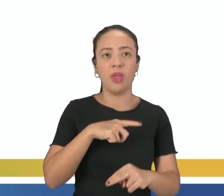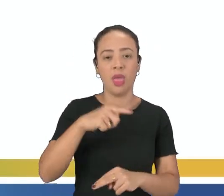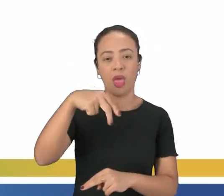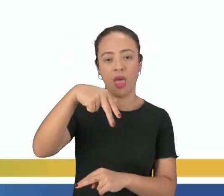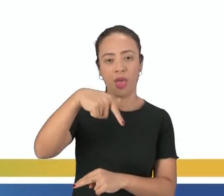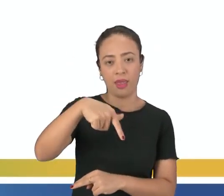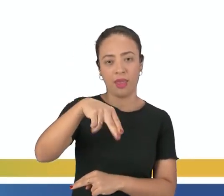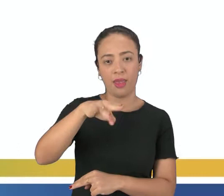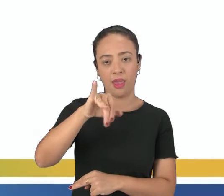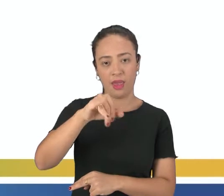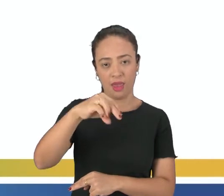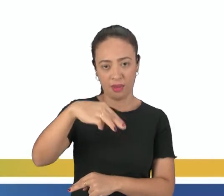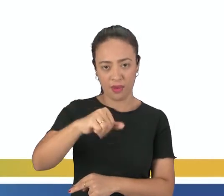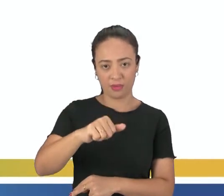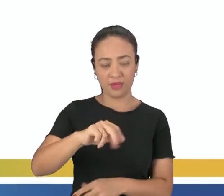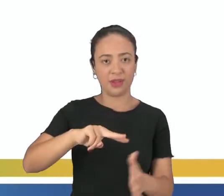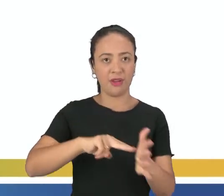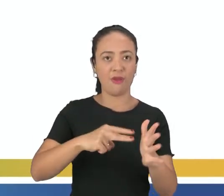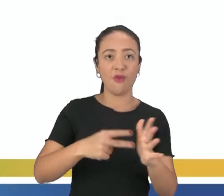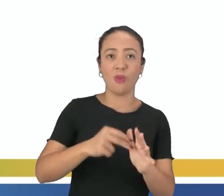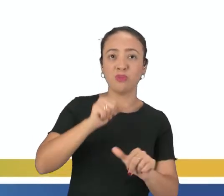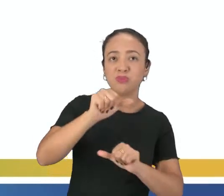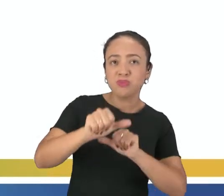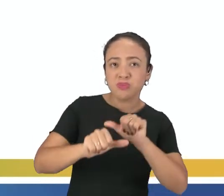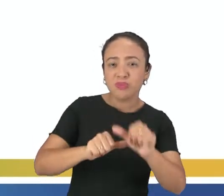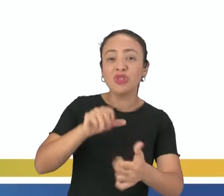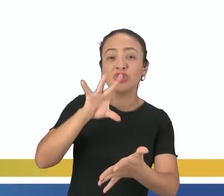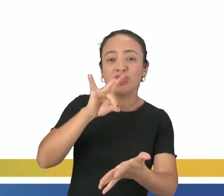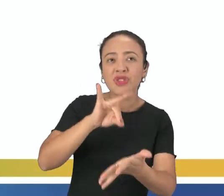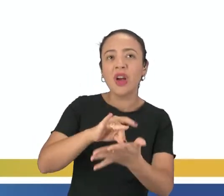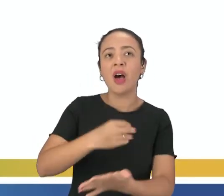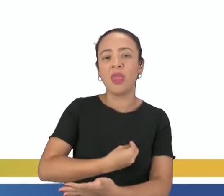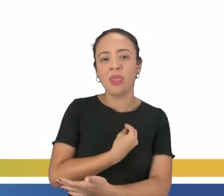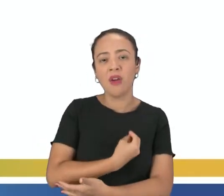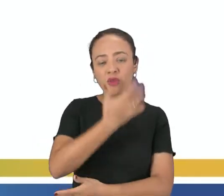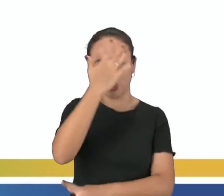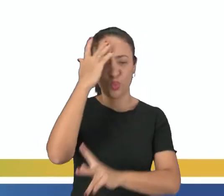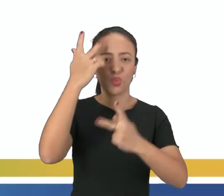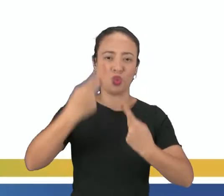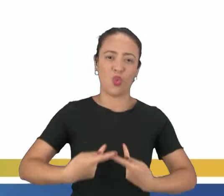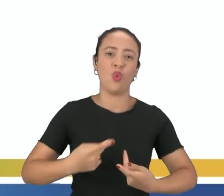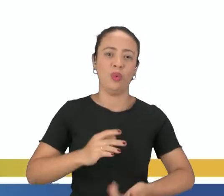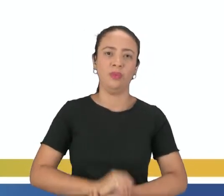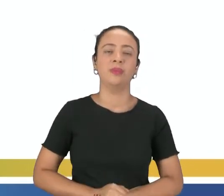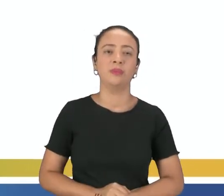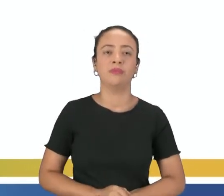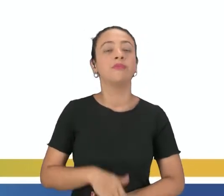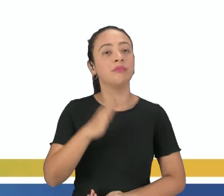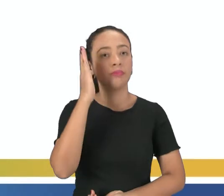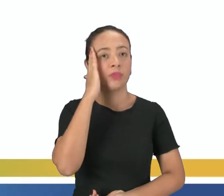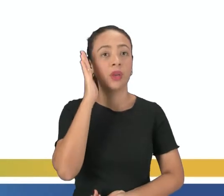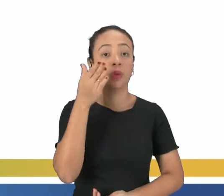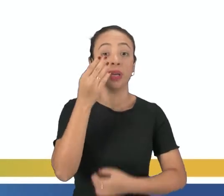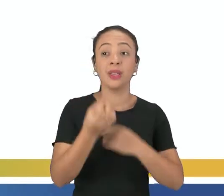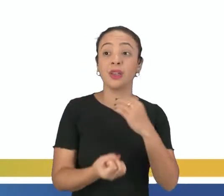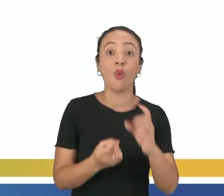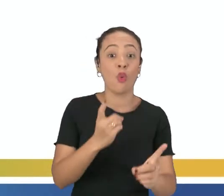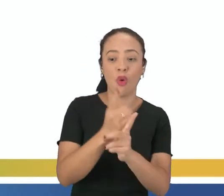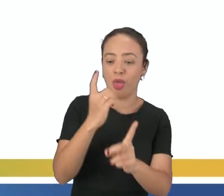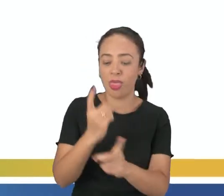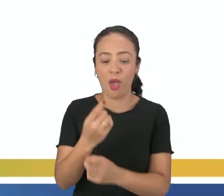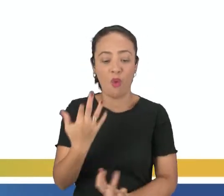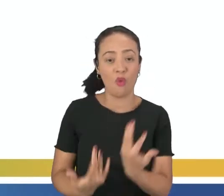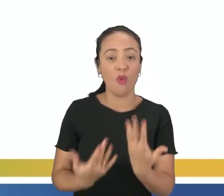queima, significou uma transformação profunda na vida dos homens. Então a gente sabe que a descoberta do